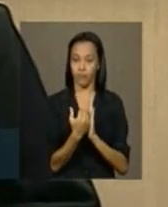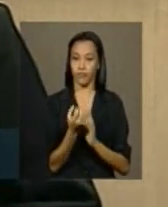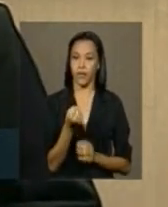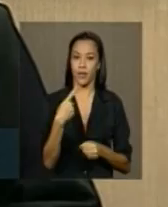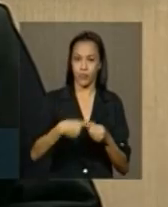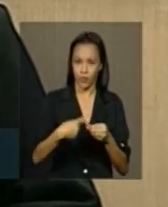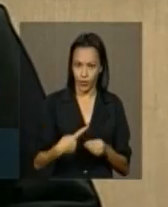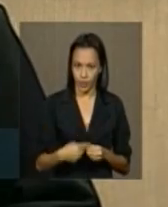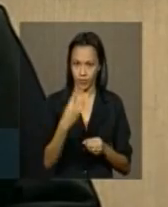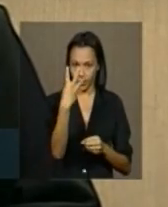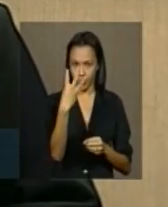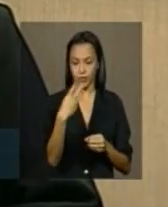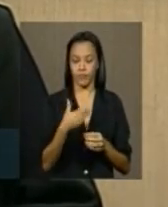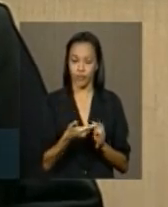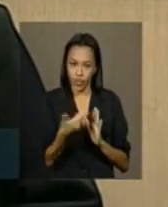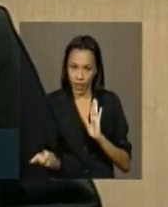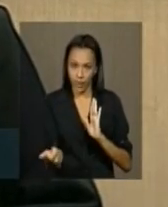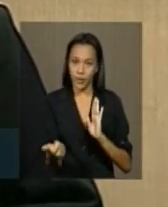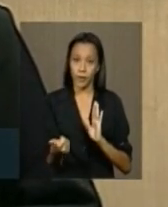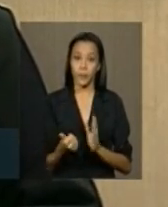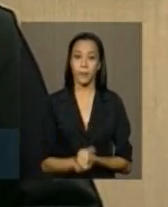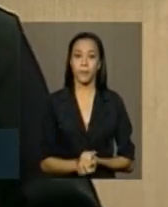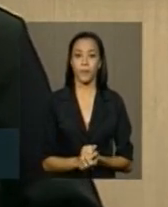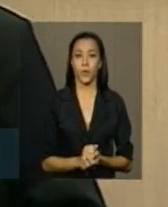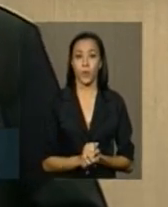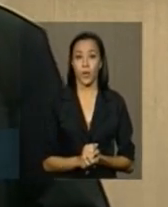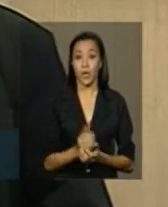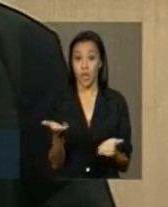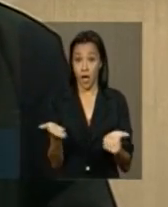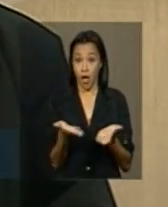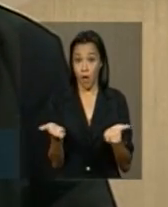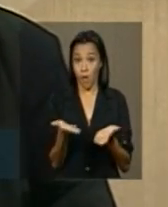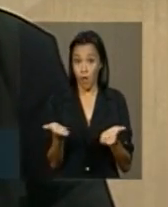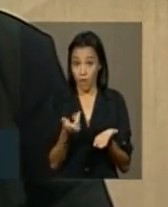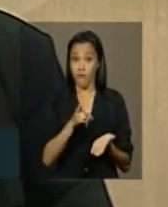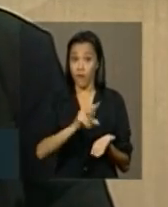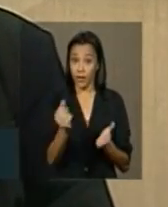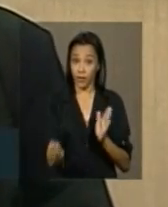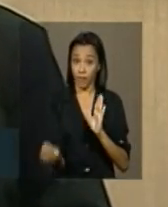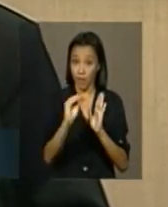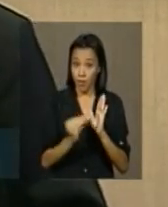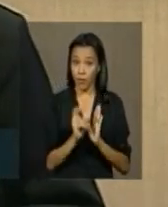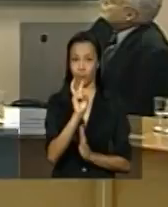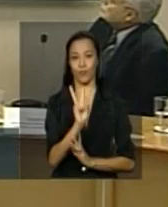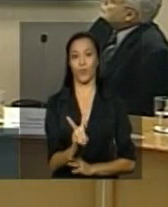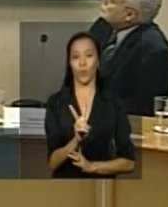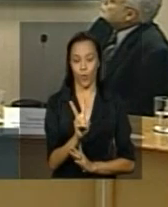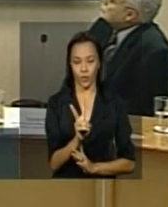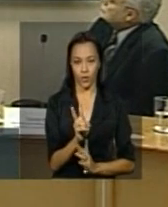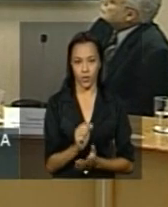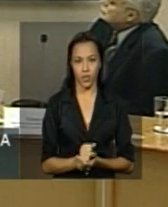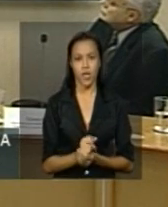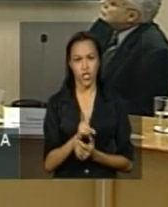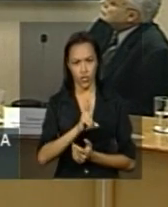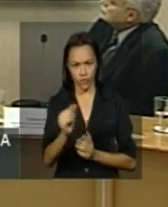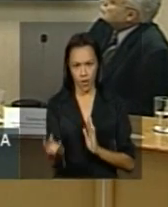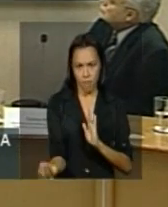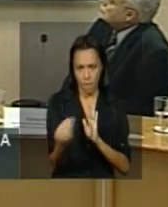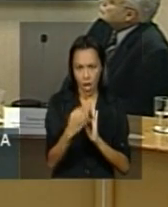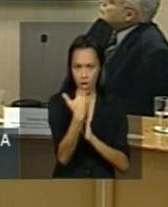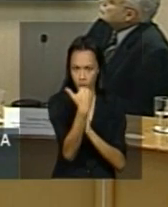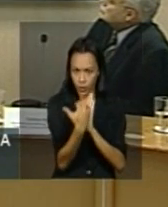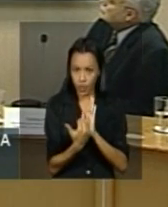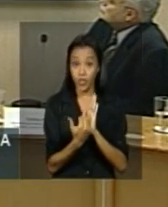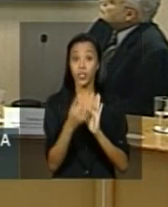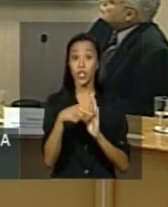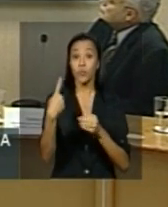Santana de Araguai e Alta Floresta mais o ianópolis e agora Vão entrar dois tá e nós vamos incluir na lista